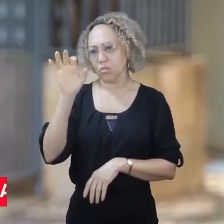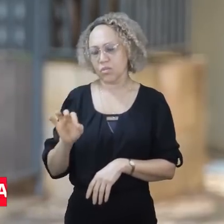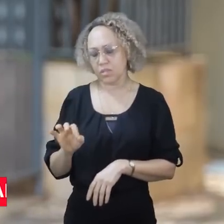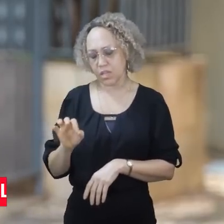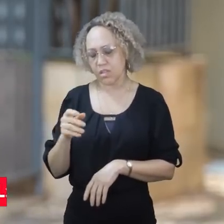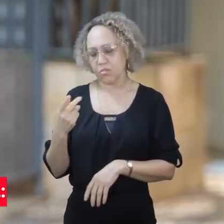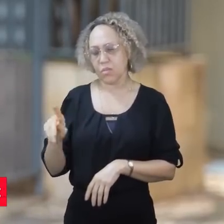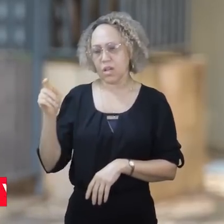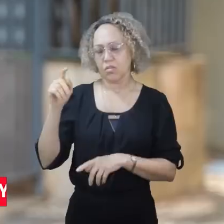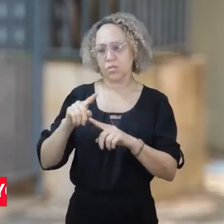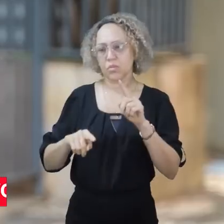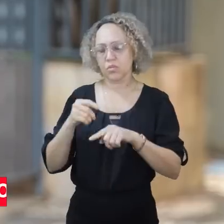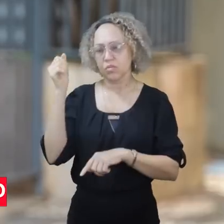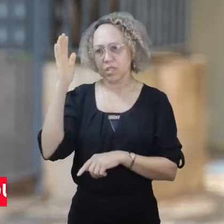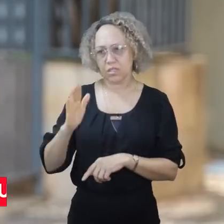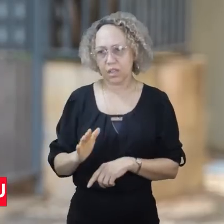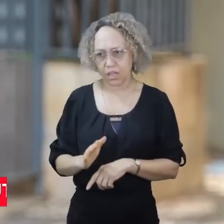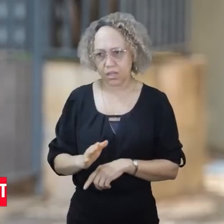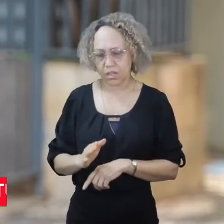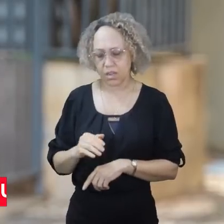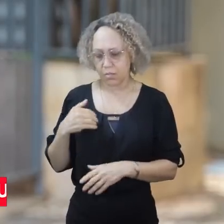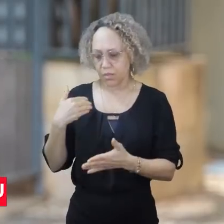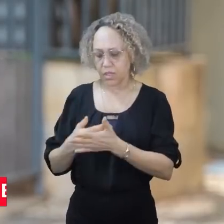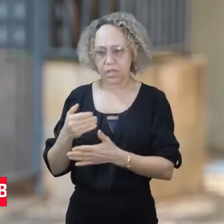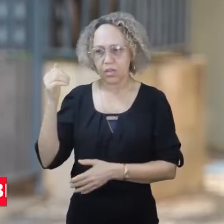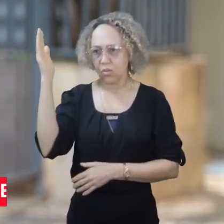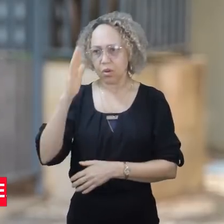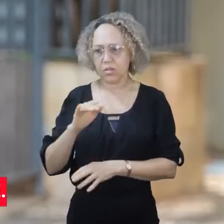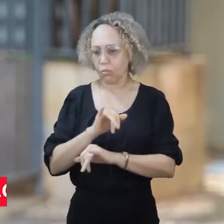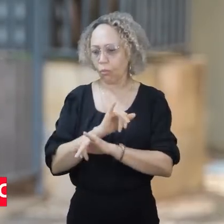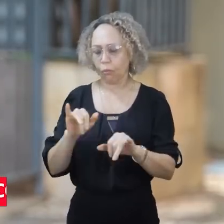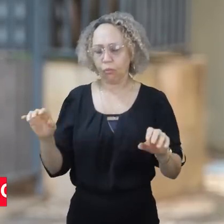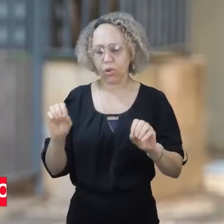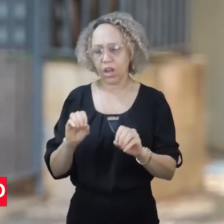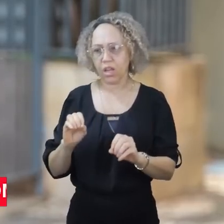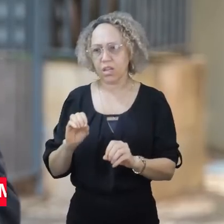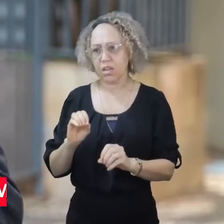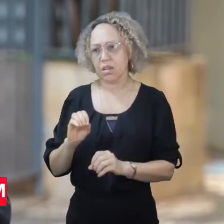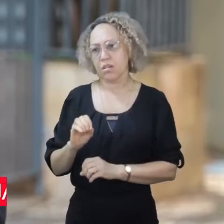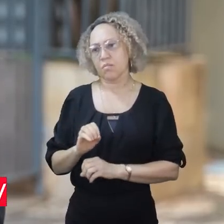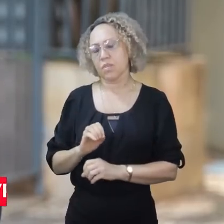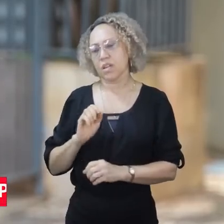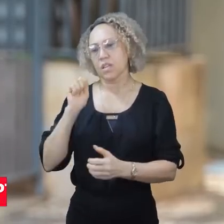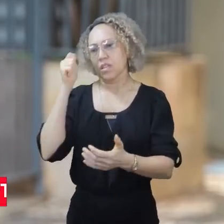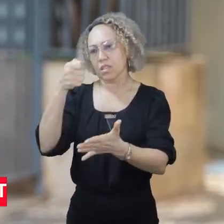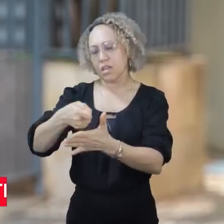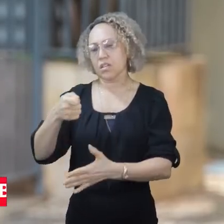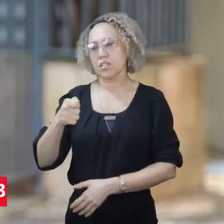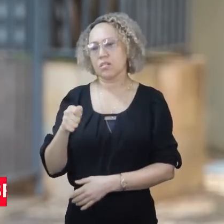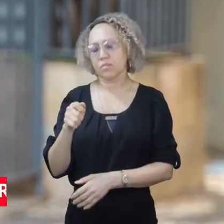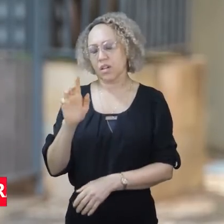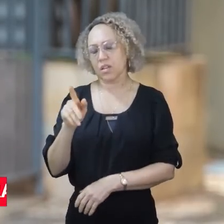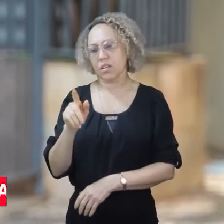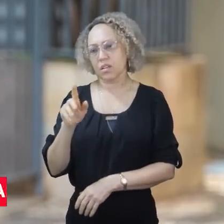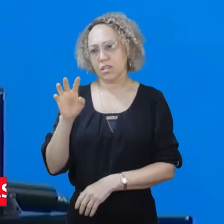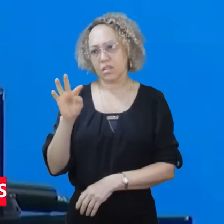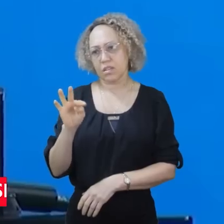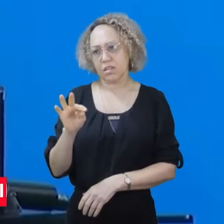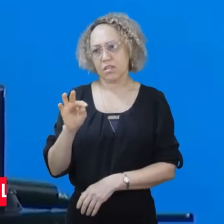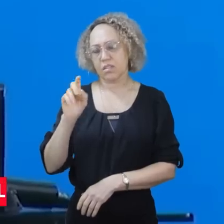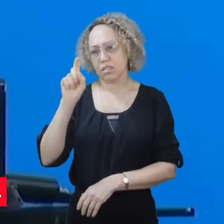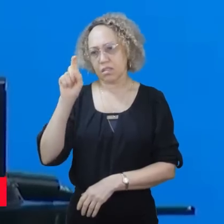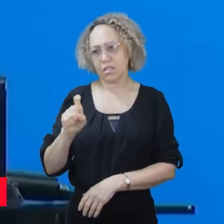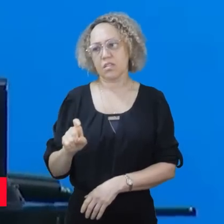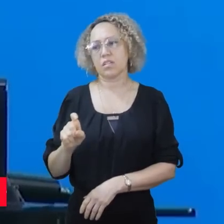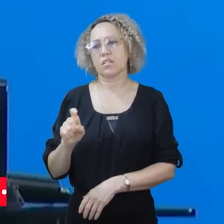brasileiros. Até o momento, o Brasil não anunciou medidas para taxar a importação de produtos americanos.